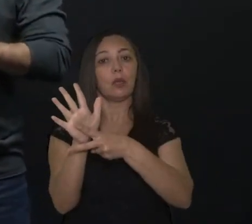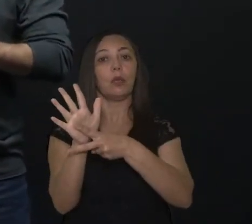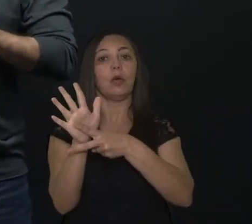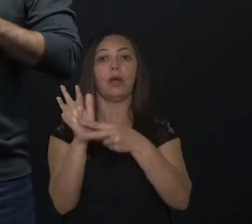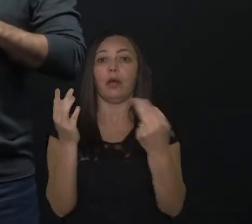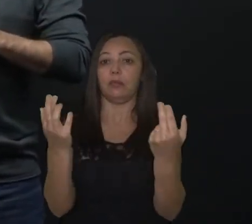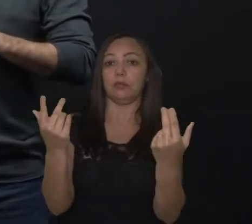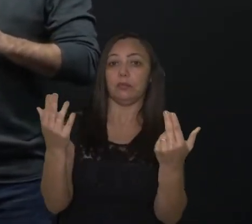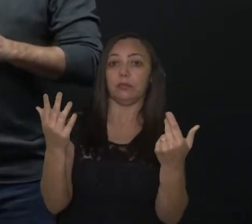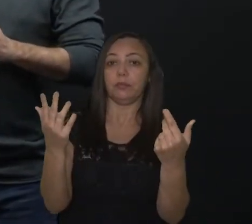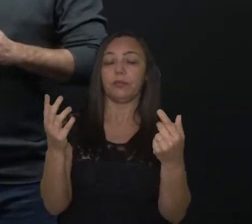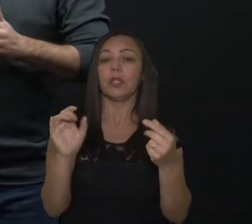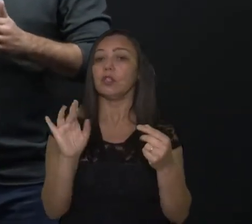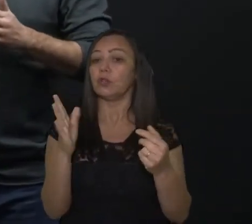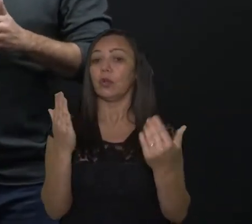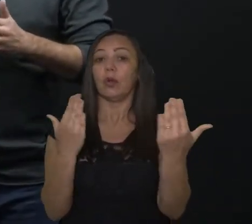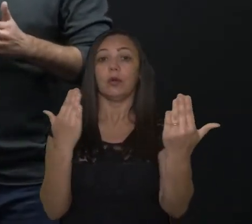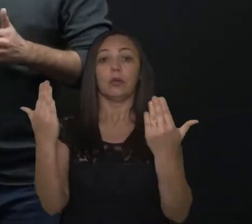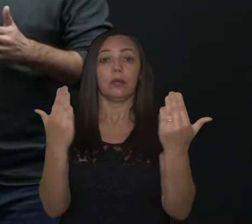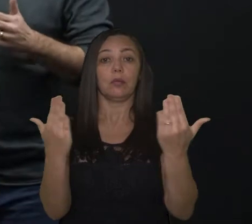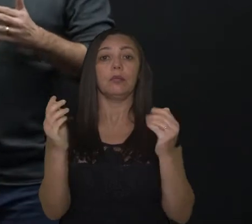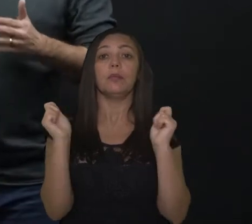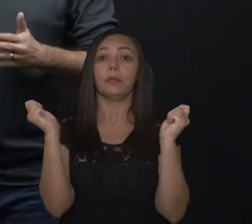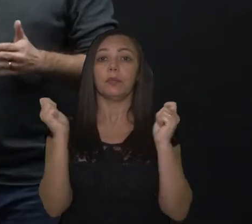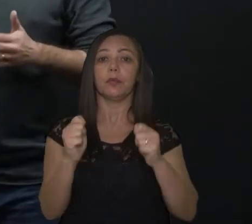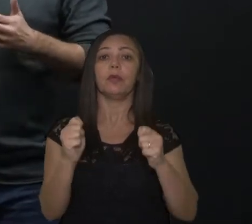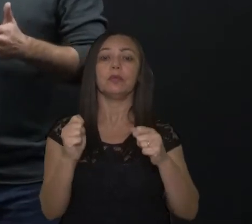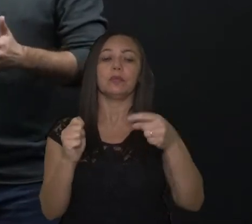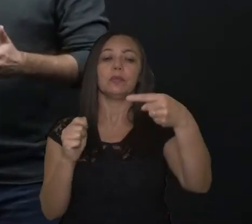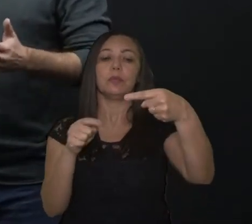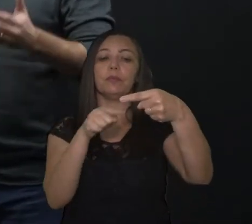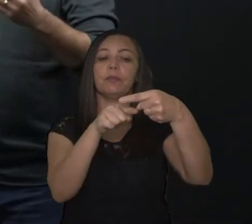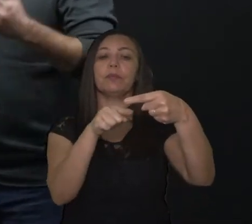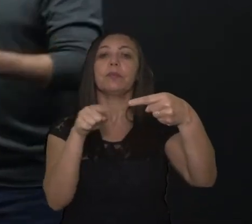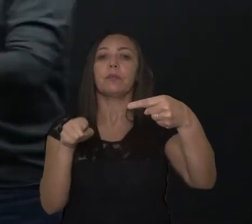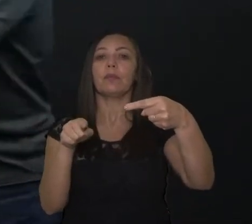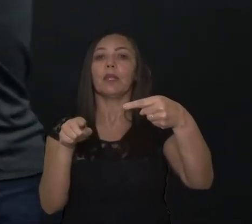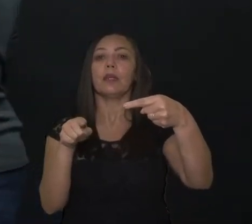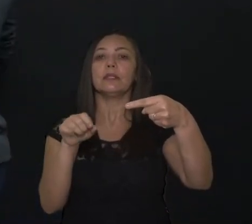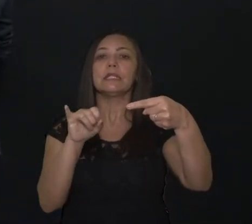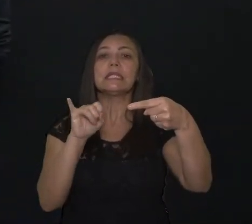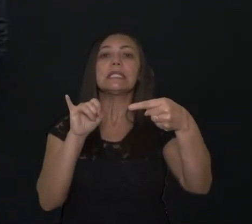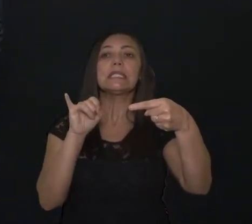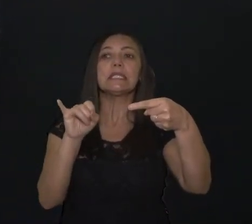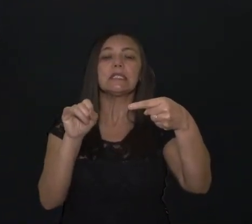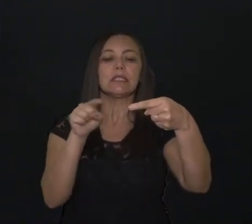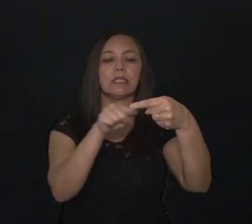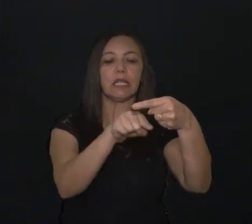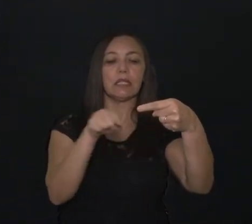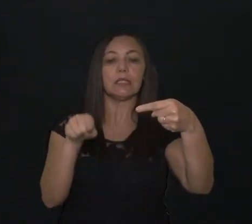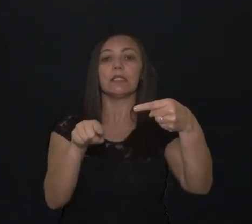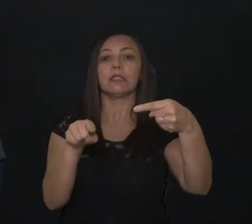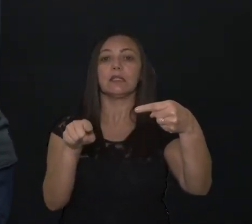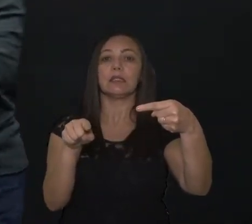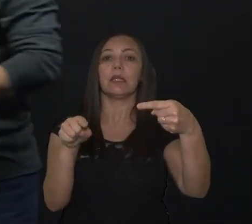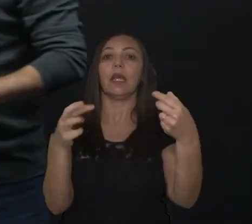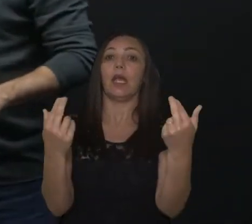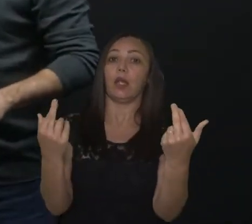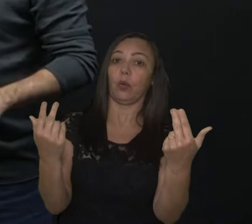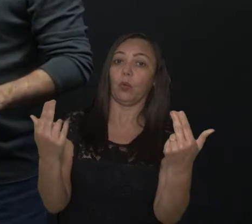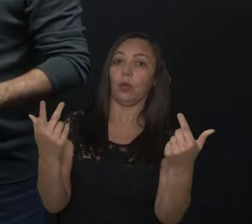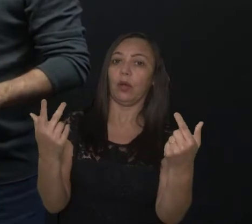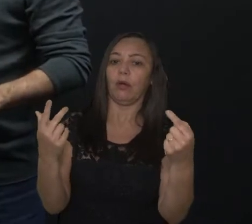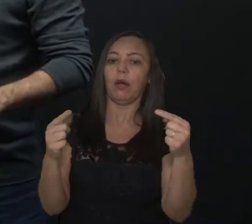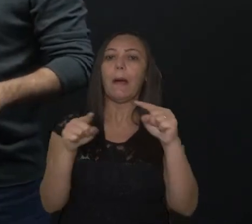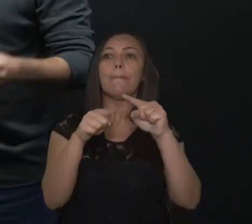posso fazer essa comparação entre os numeradores caso os denominadores sejam iguais, o que